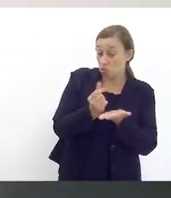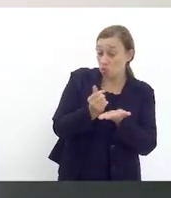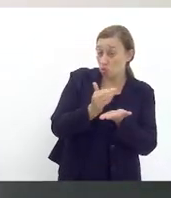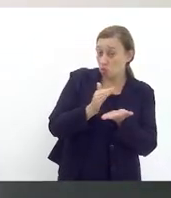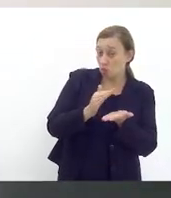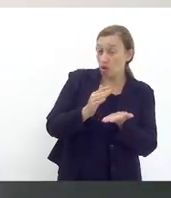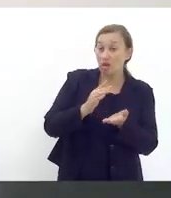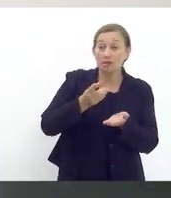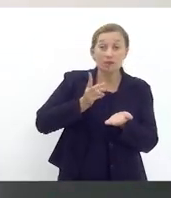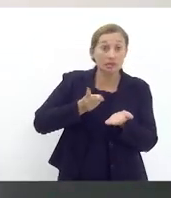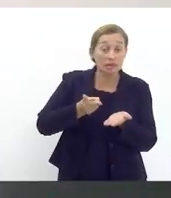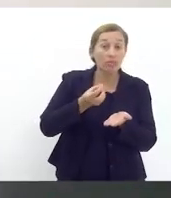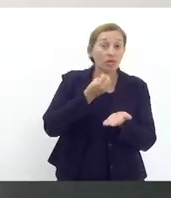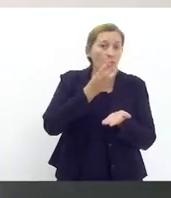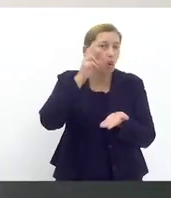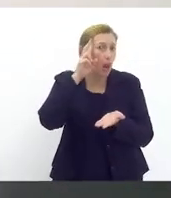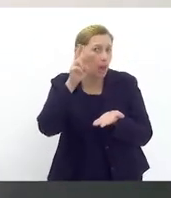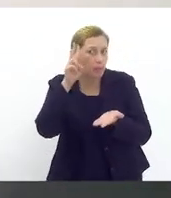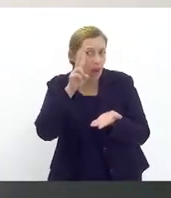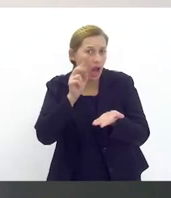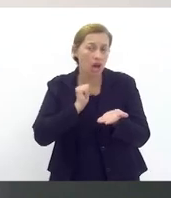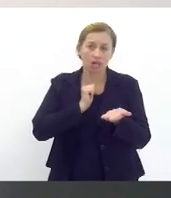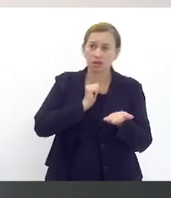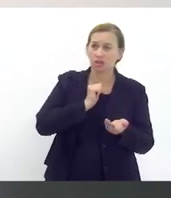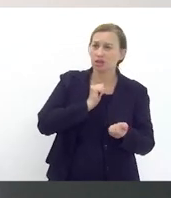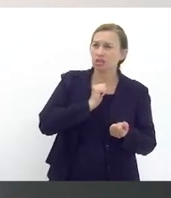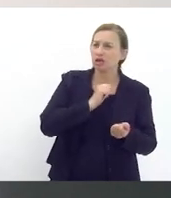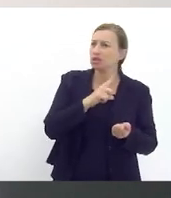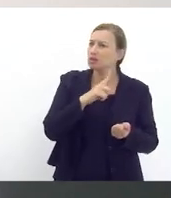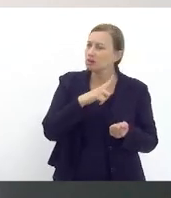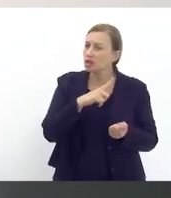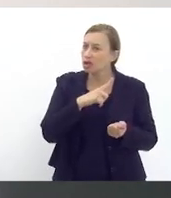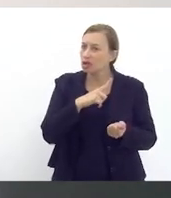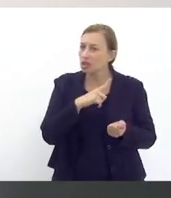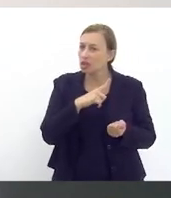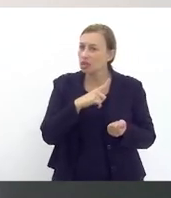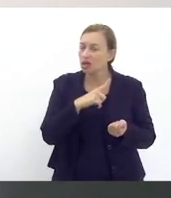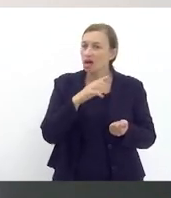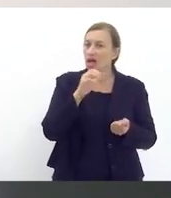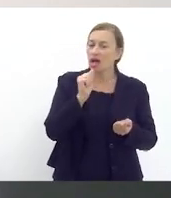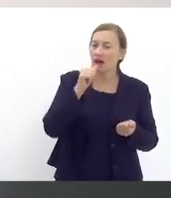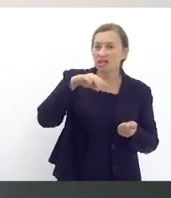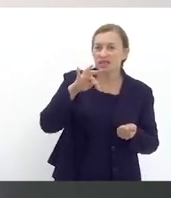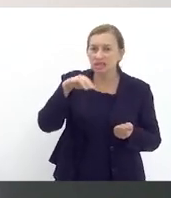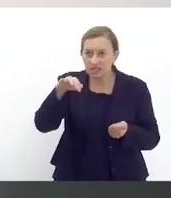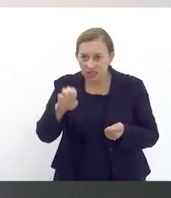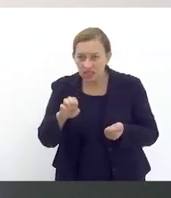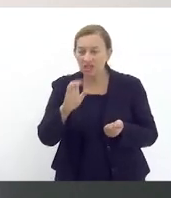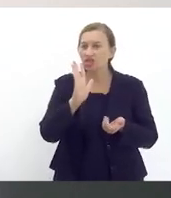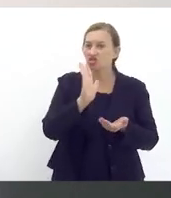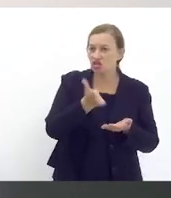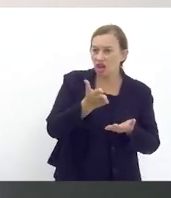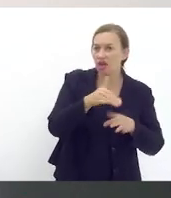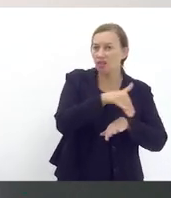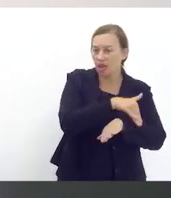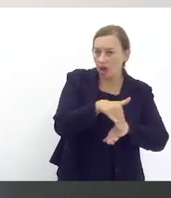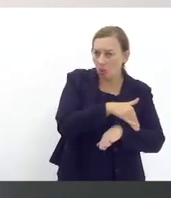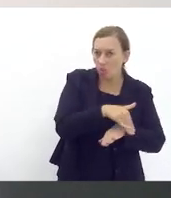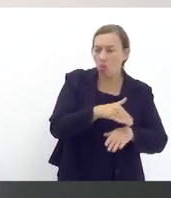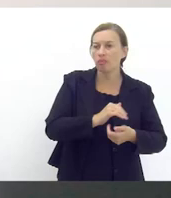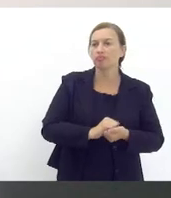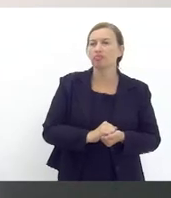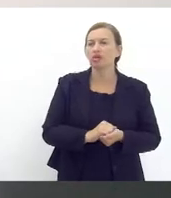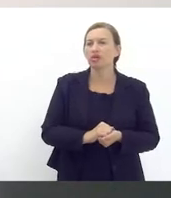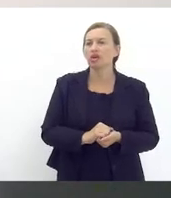é sempre bom lembrar que a gente tem a ensine fomentando já com fometos na rua a gente